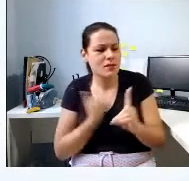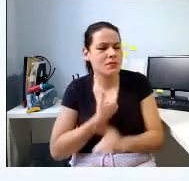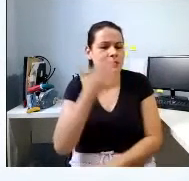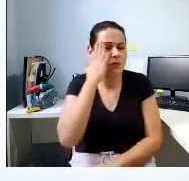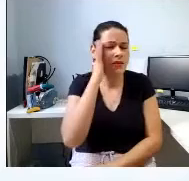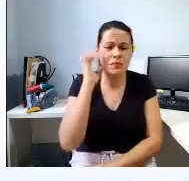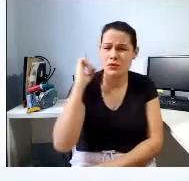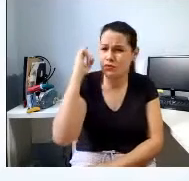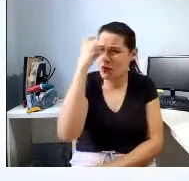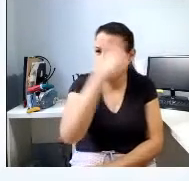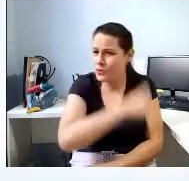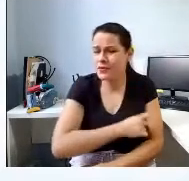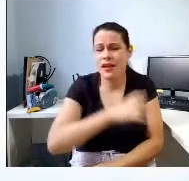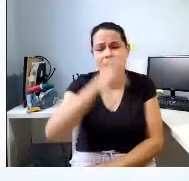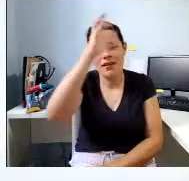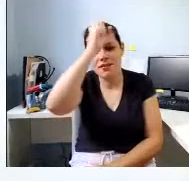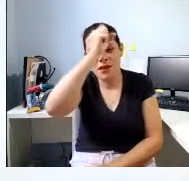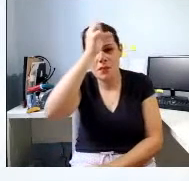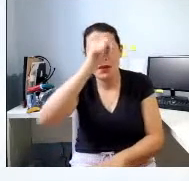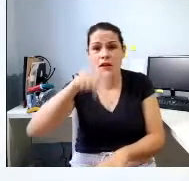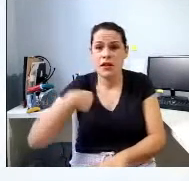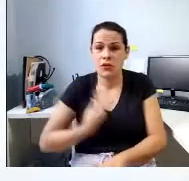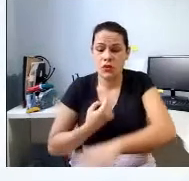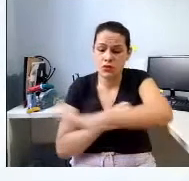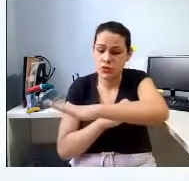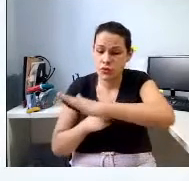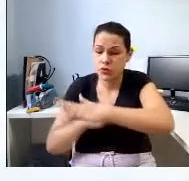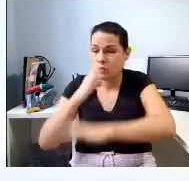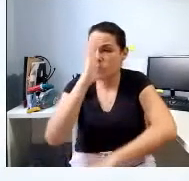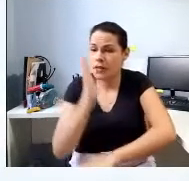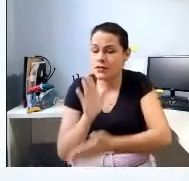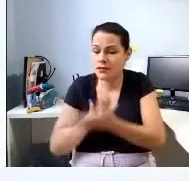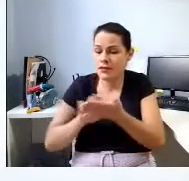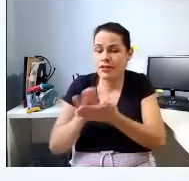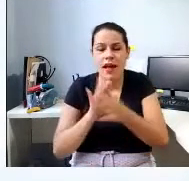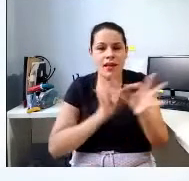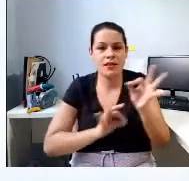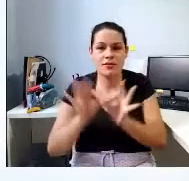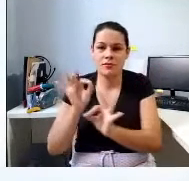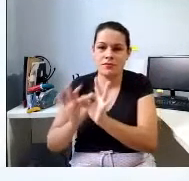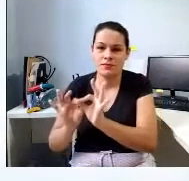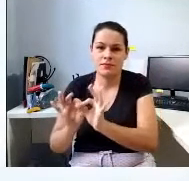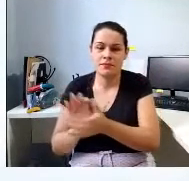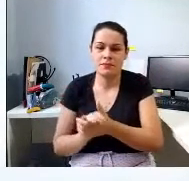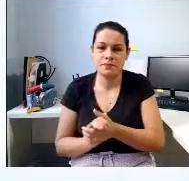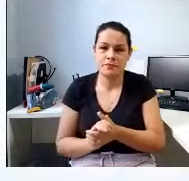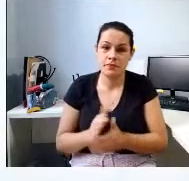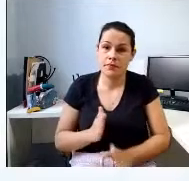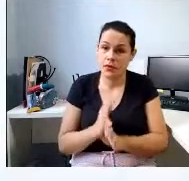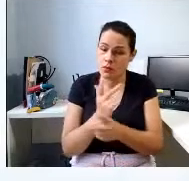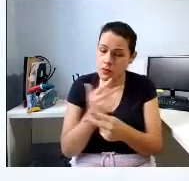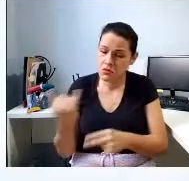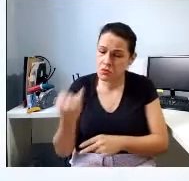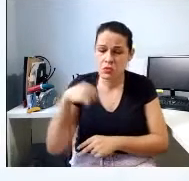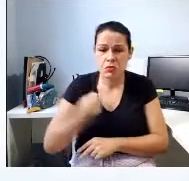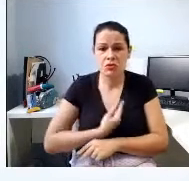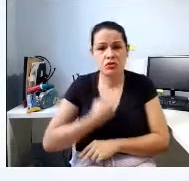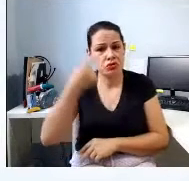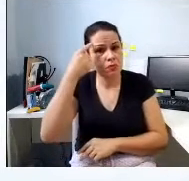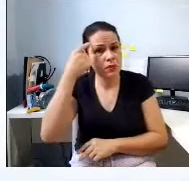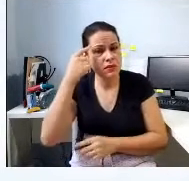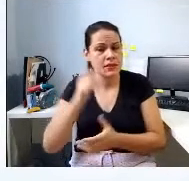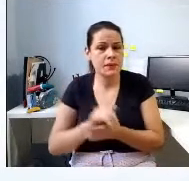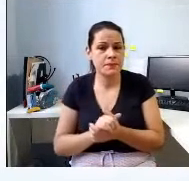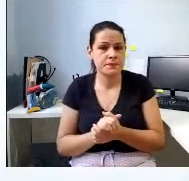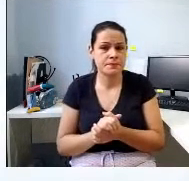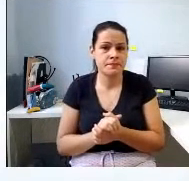entender isso, as estruturas brasileiras não foram mexidas. Então, esse é um outro aspecto relevante. Pegando